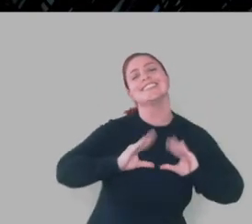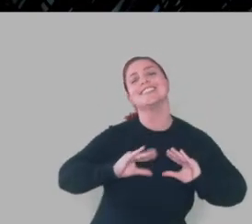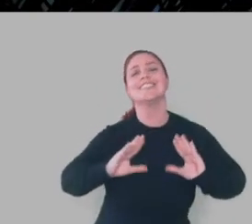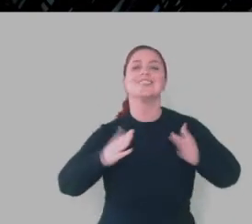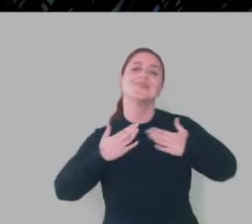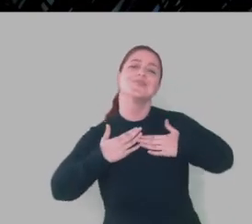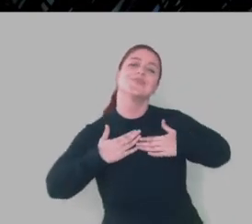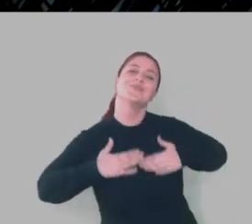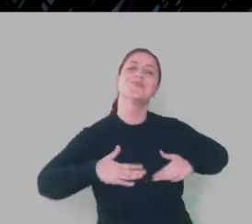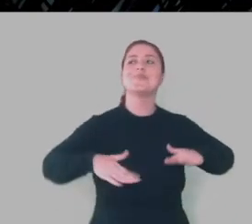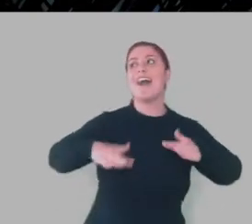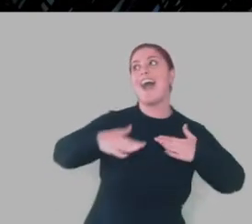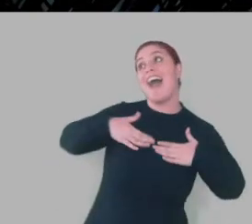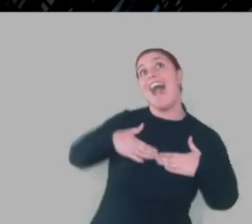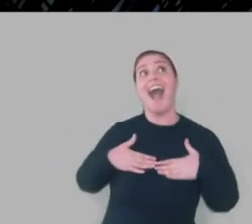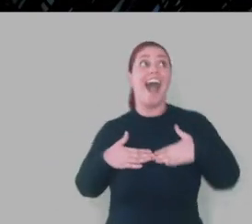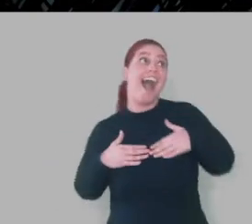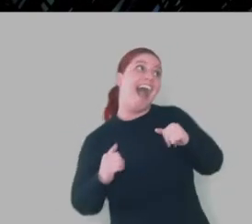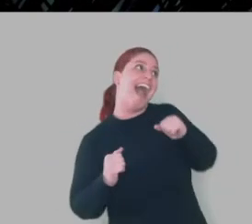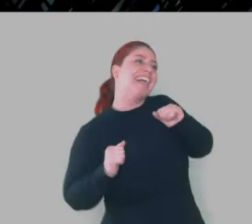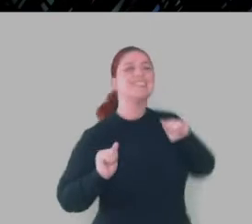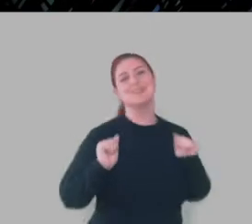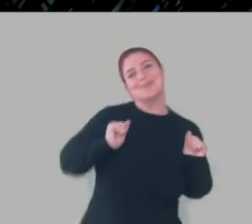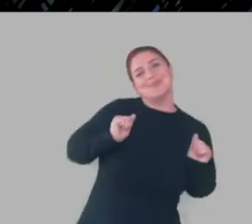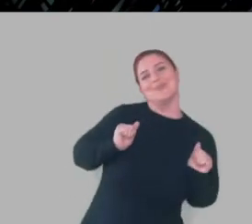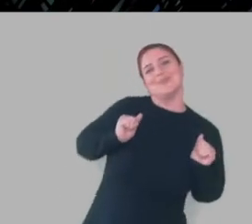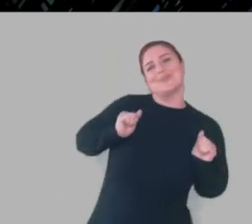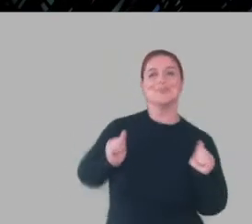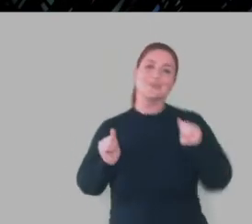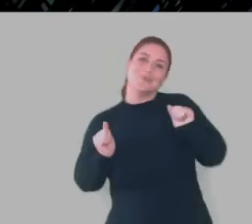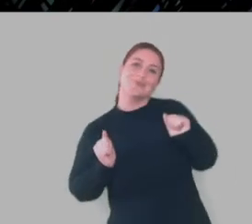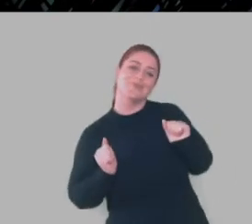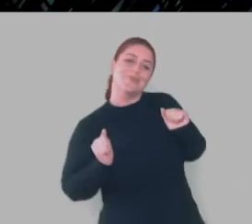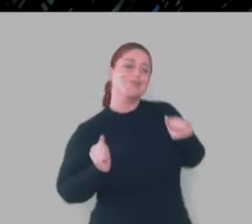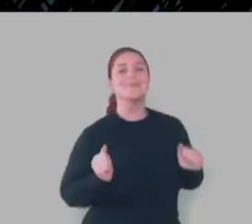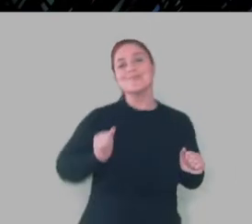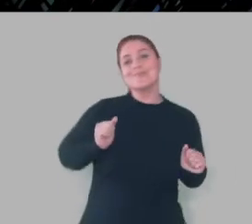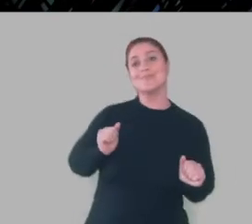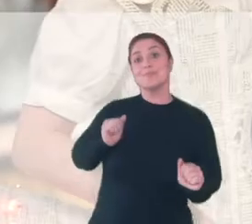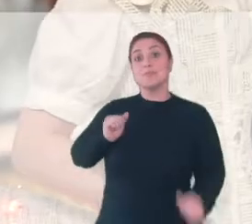e se animando com a cantoria. Segunda e terça-feira vai vir.